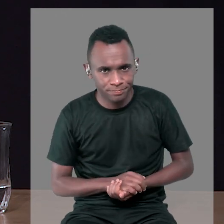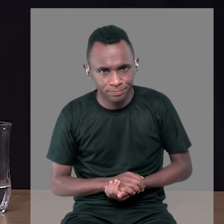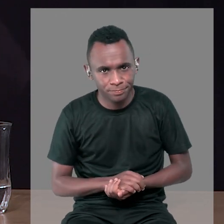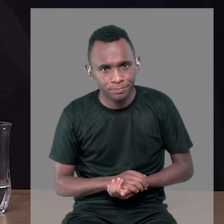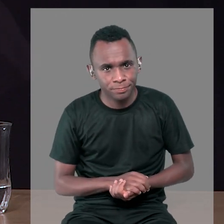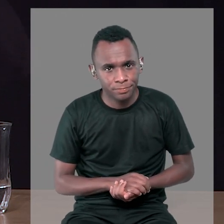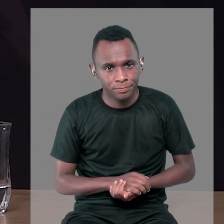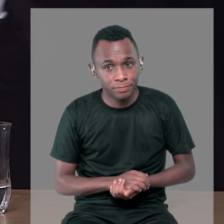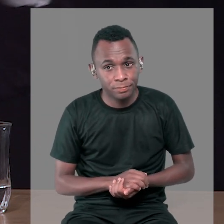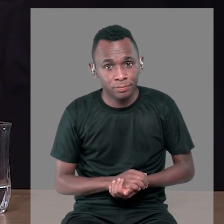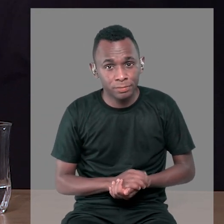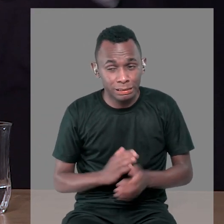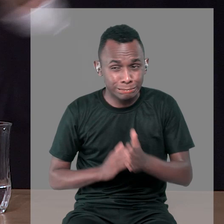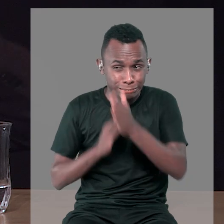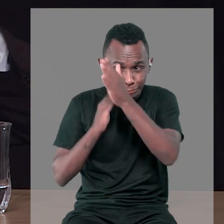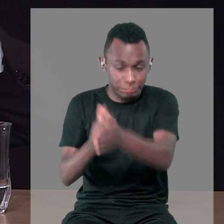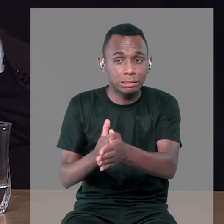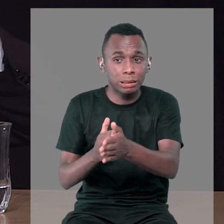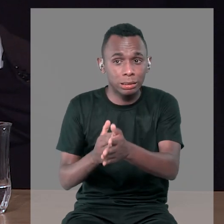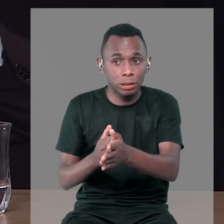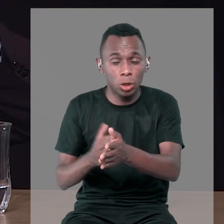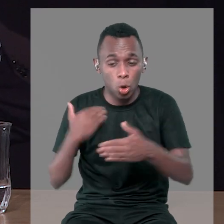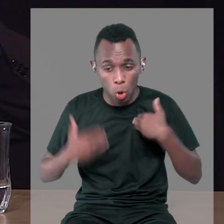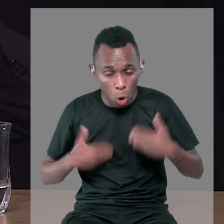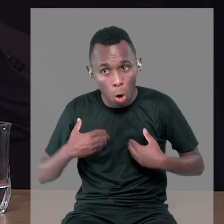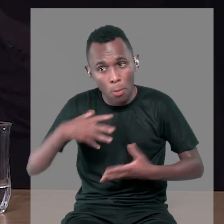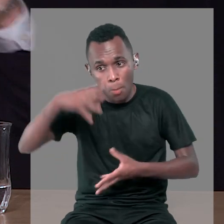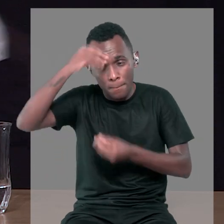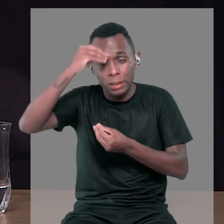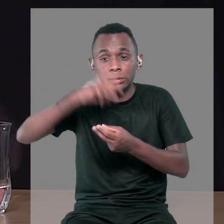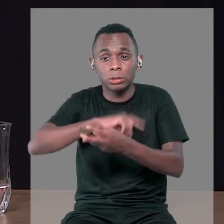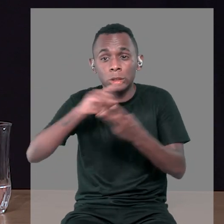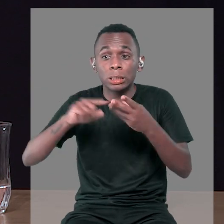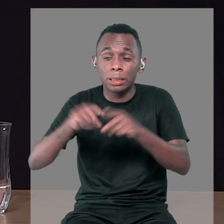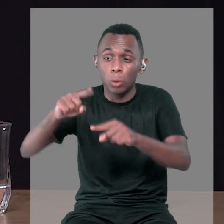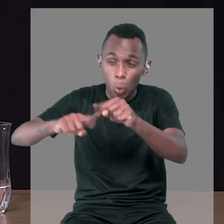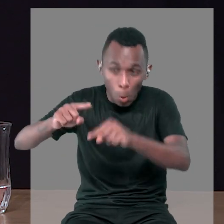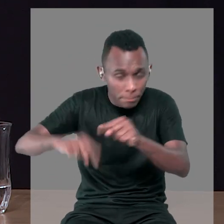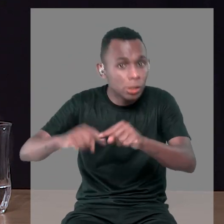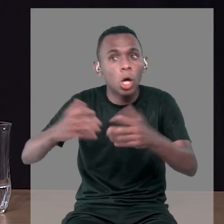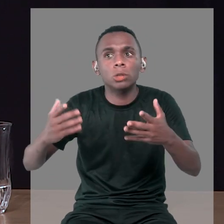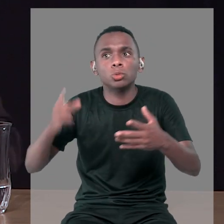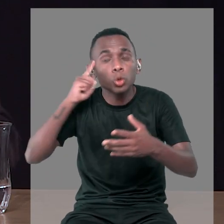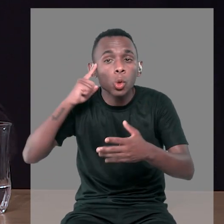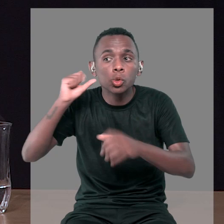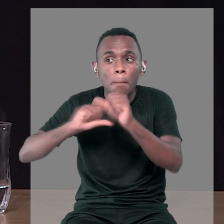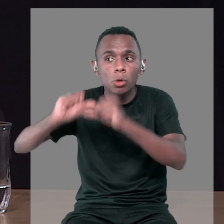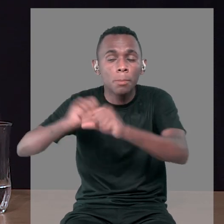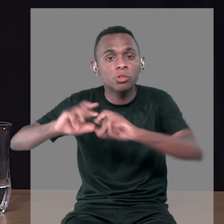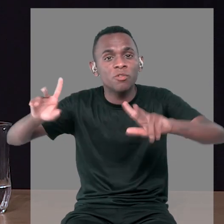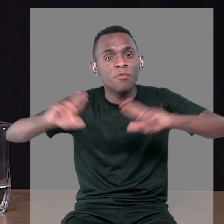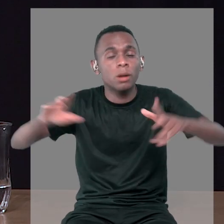que ataca corpos, mentes, né, e bens de maneiras a cada dia mais diferentes. Então, por isso é que eu situei